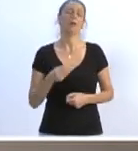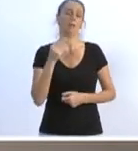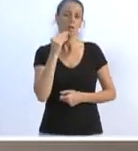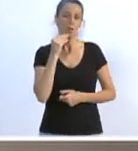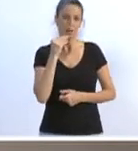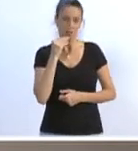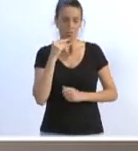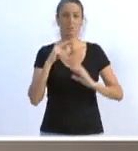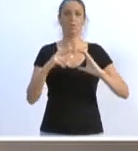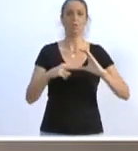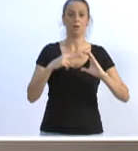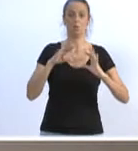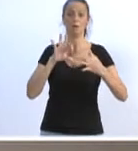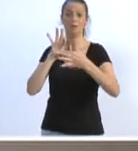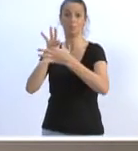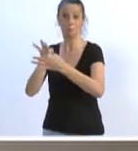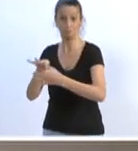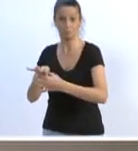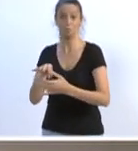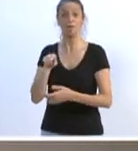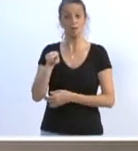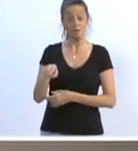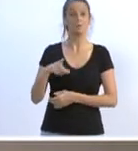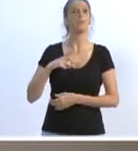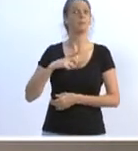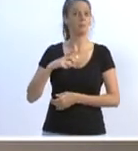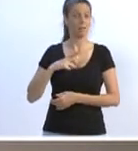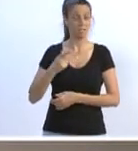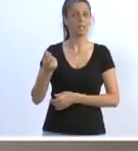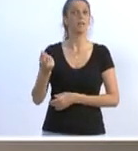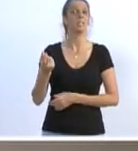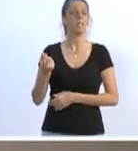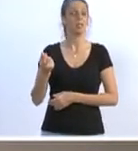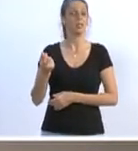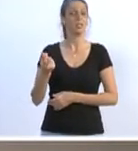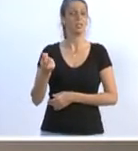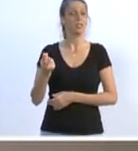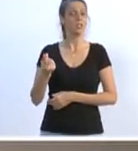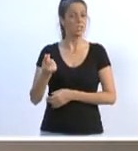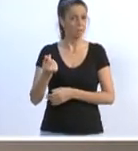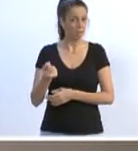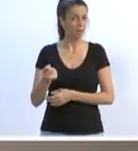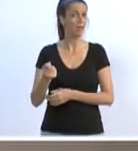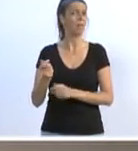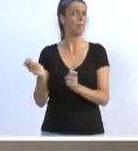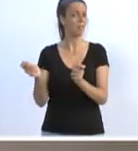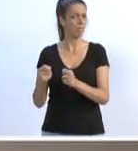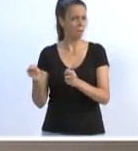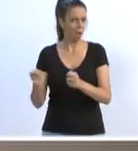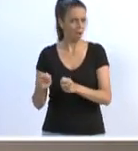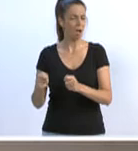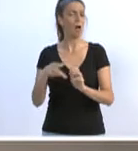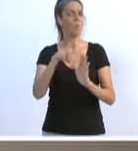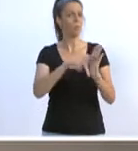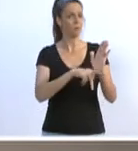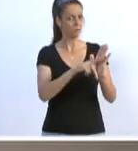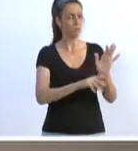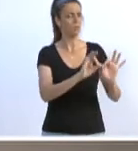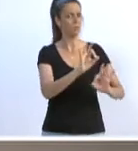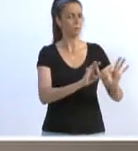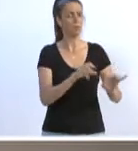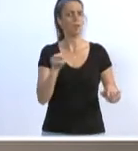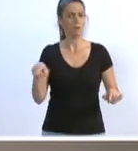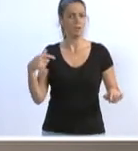tem eles têm recursos para levar adiante os seus projetos e nós precisamos de mais efetividade mais celeridade o